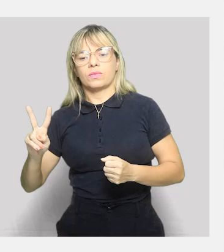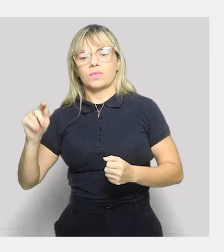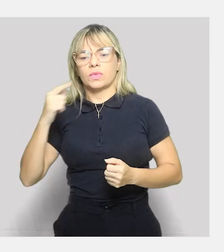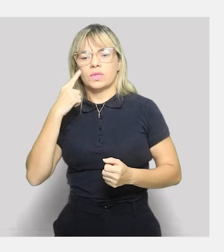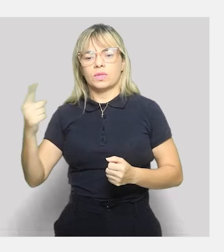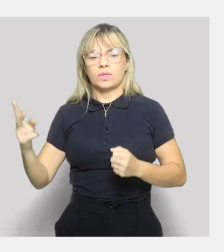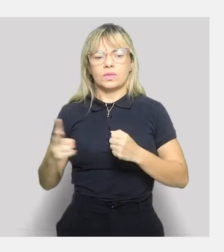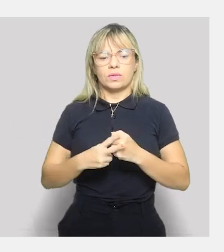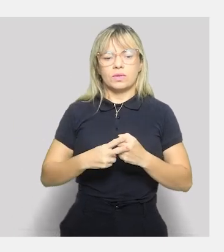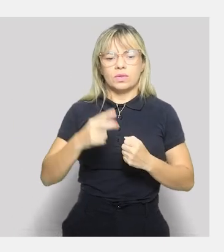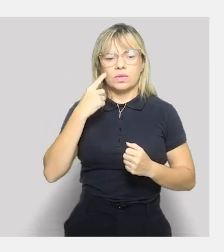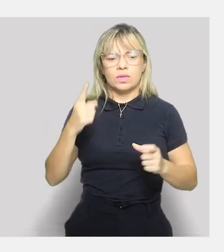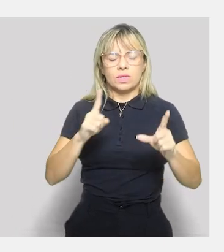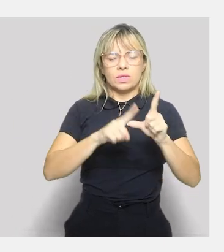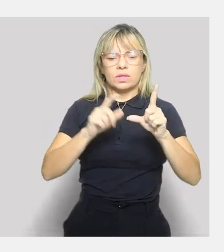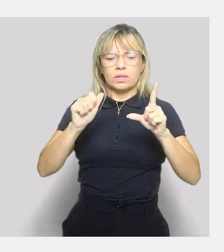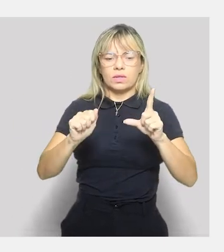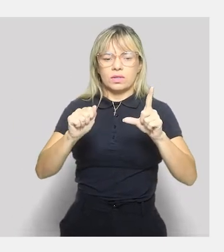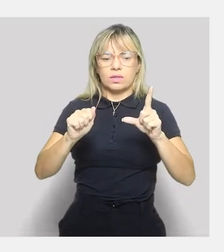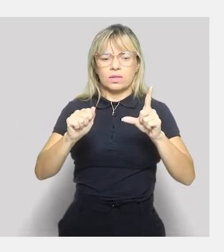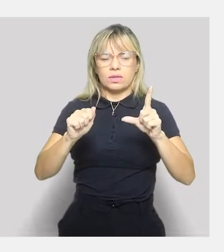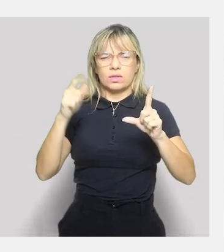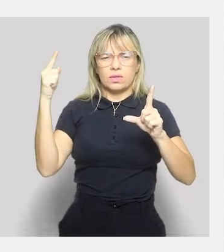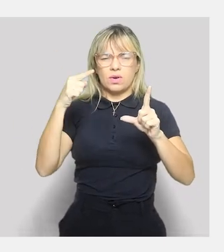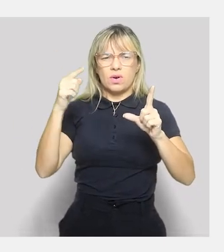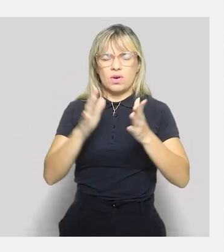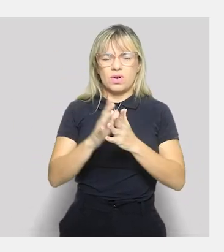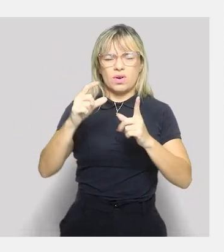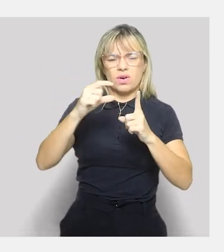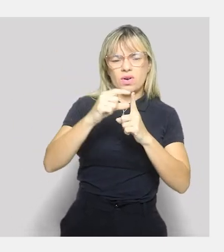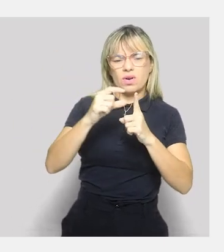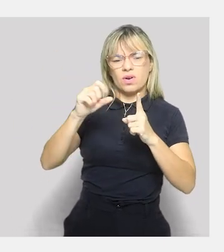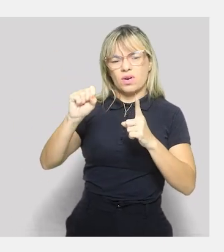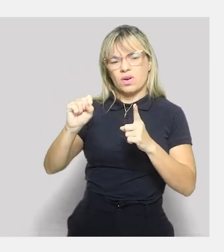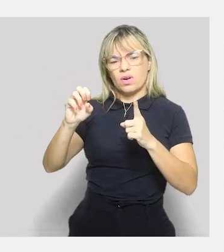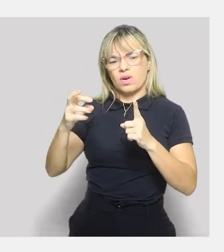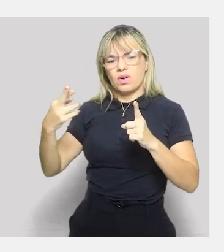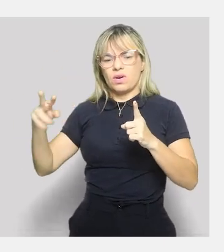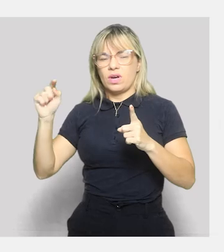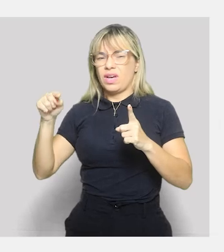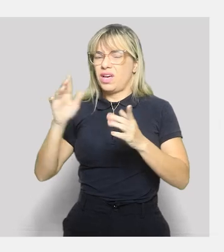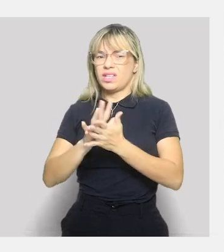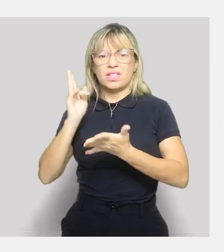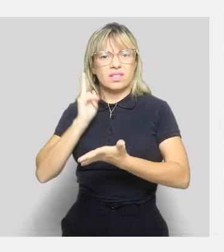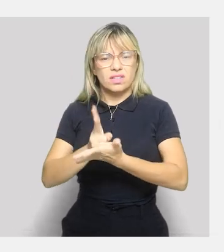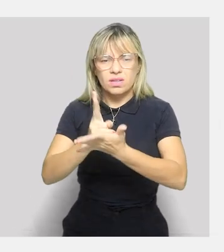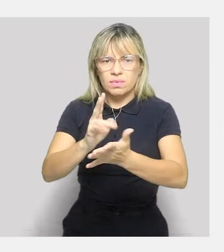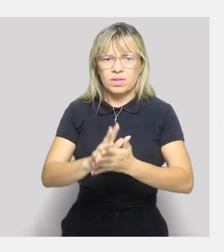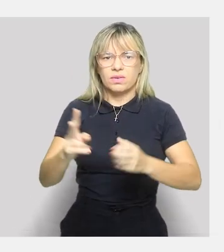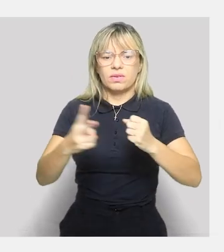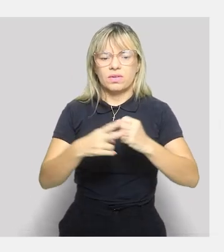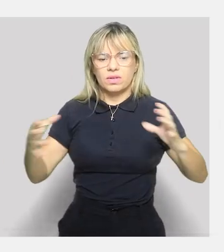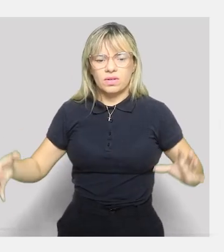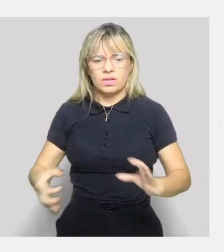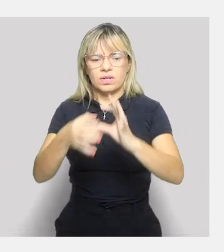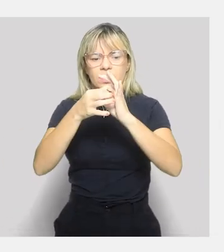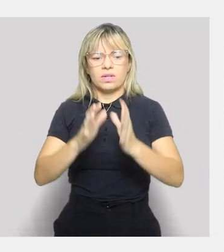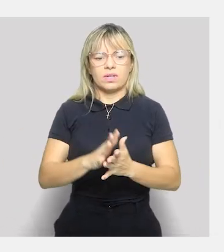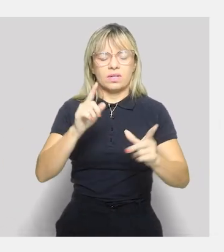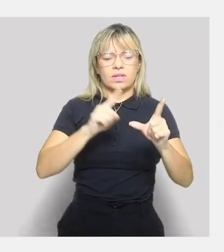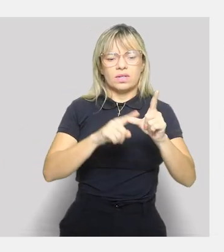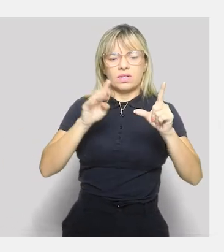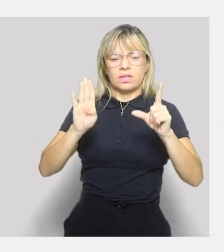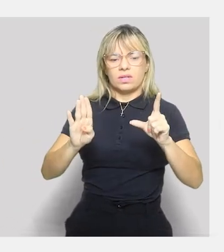é transitivo direto? Não. Por quê? O verbo ser é sempre um verbo de ligação, tá bom? Não se esqueça. O verbo usar